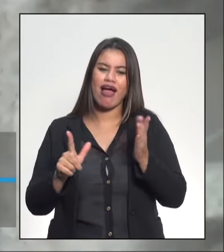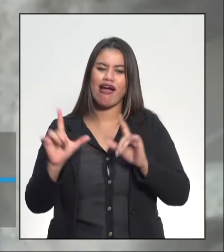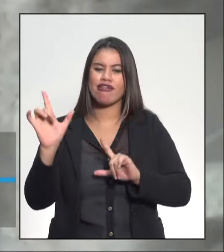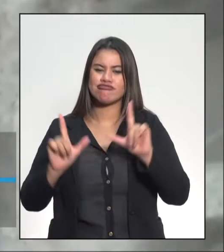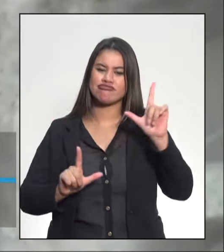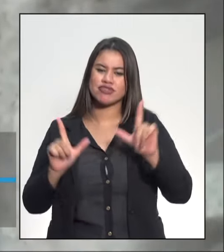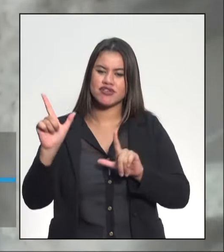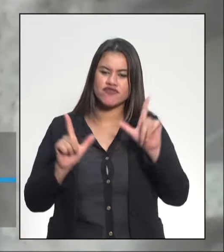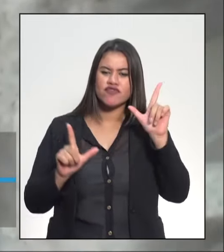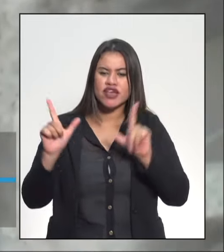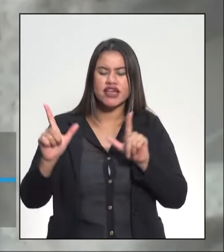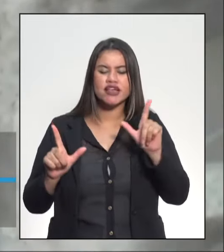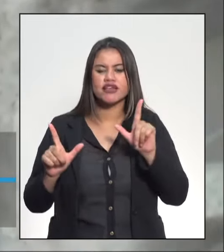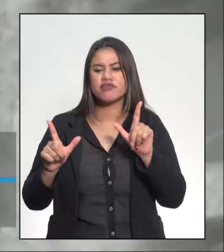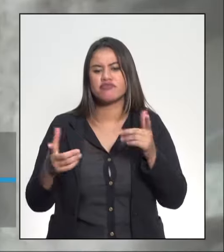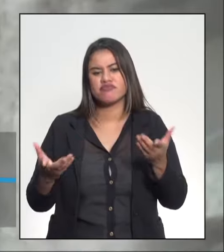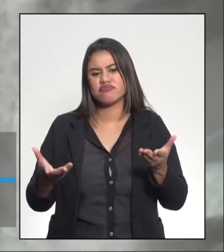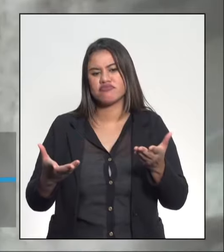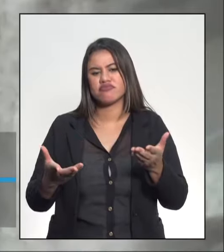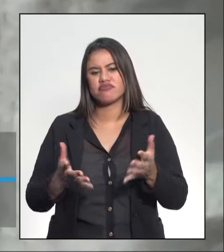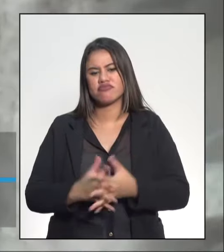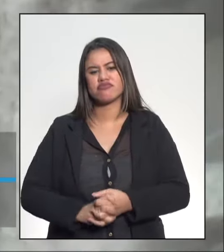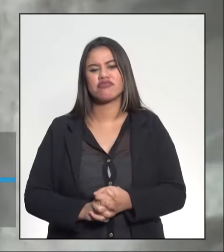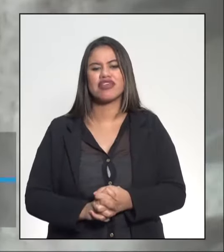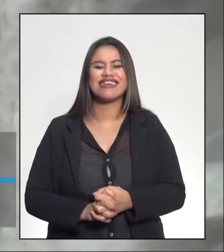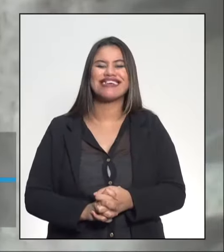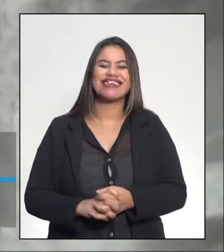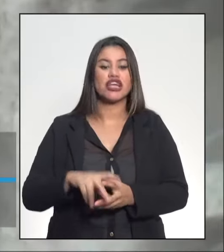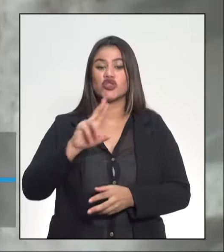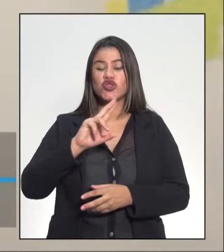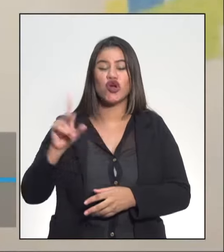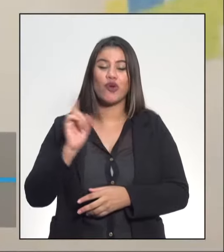do jornal que passa. Eu não vou falar o nome, eu vou dar crédito para ninguém.